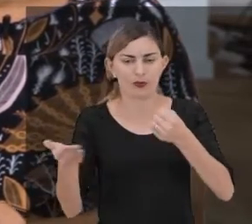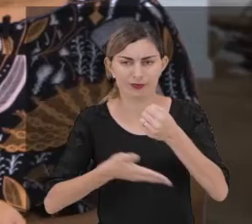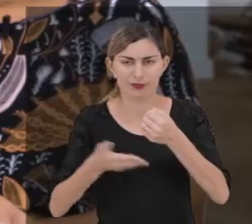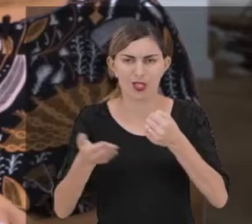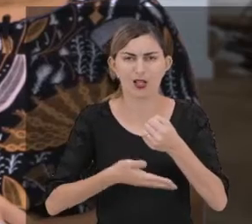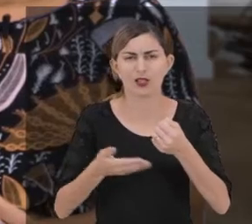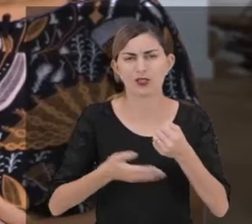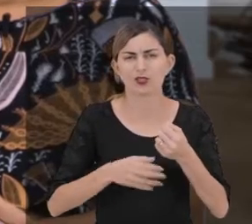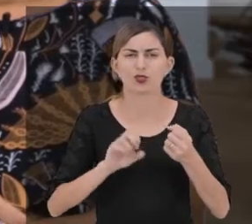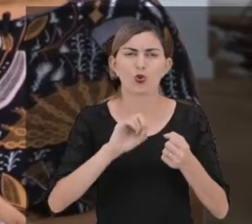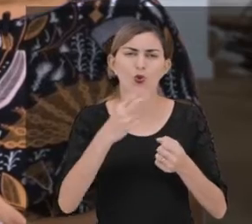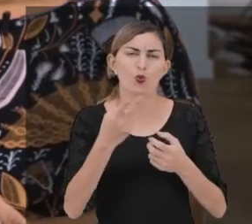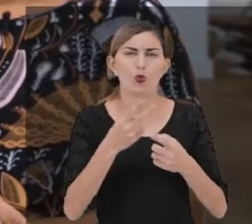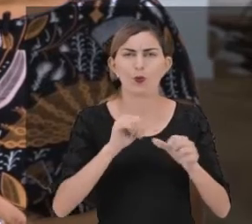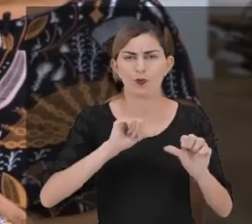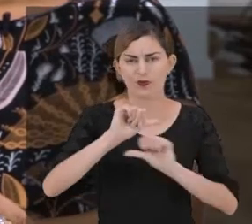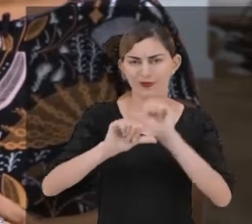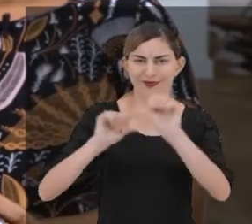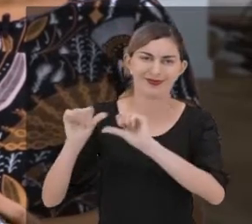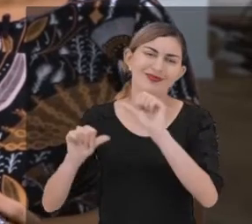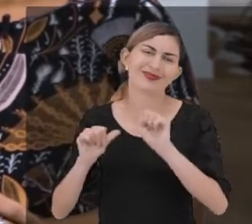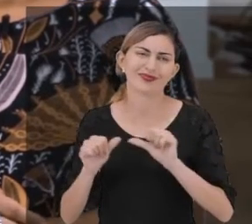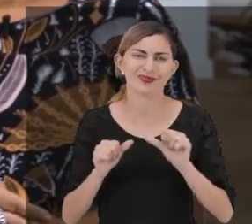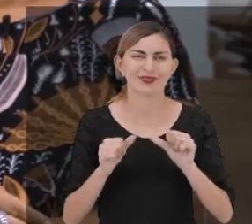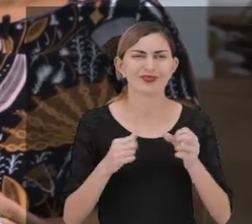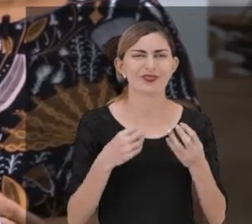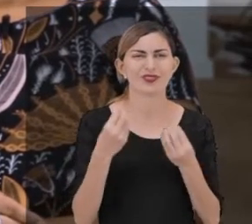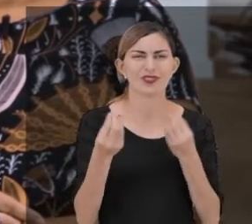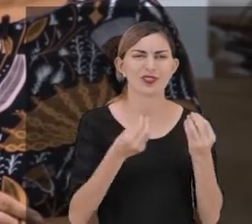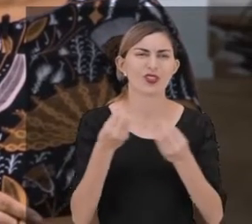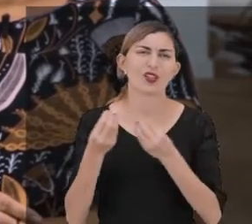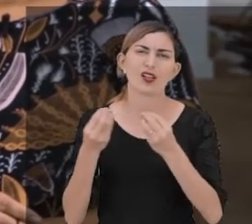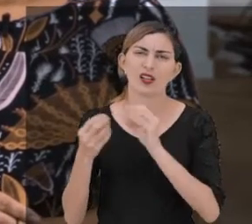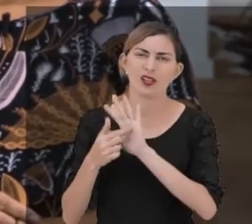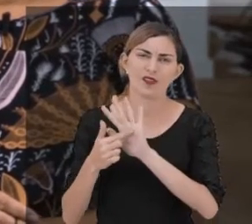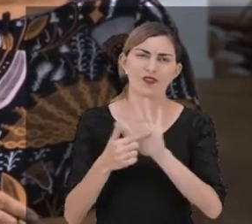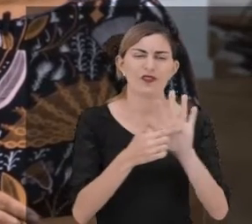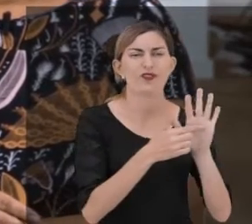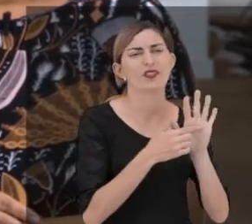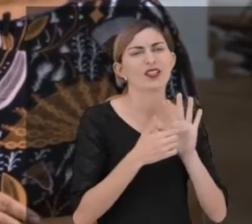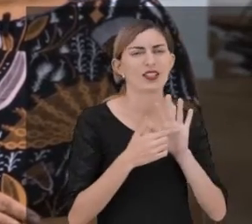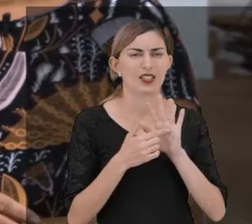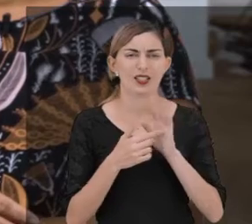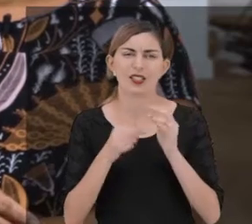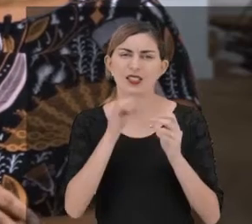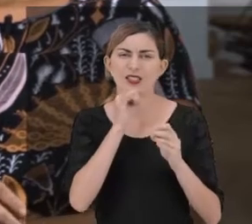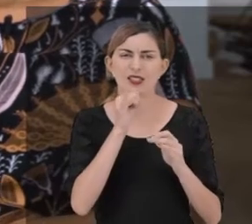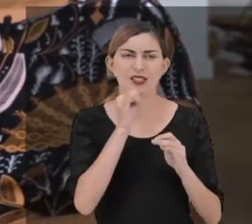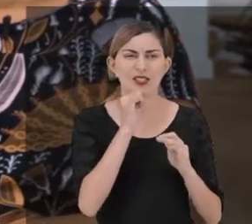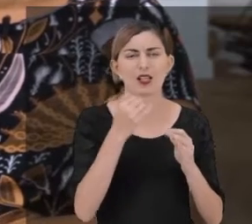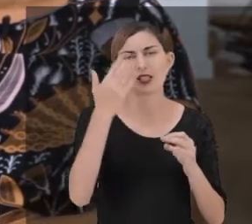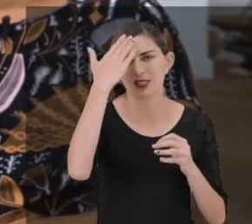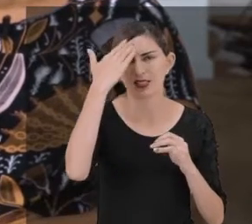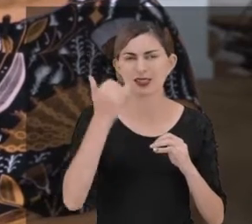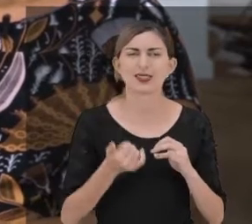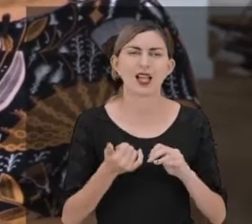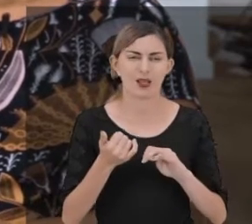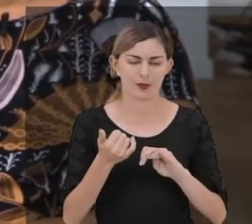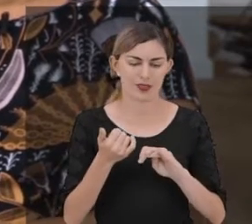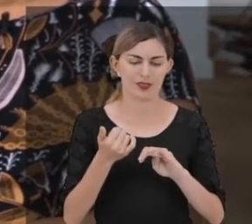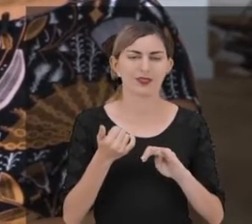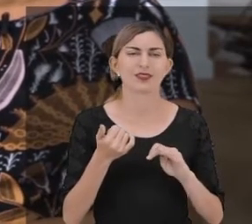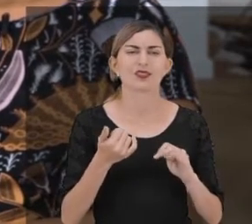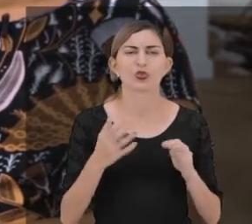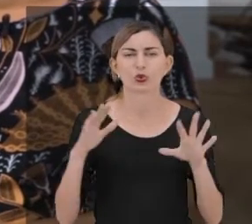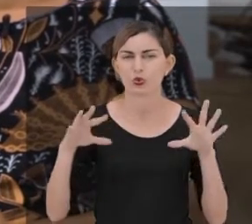base. Com as mudanças comportamentais, as mudanças de mercado, nós sabemos